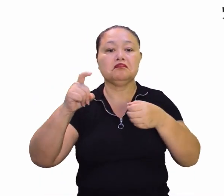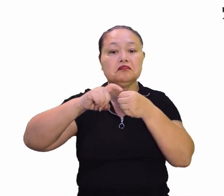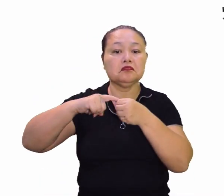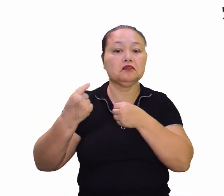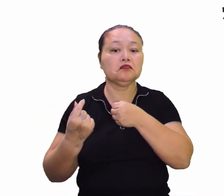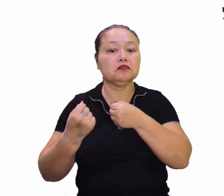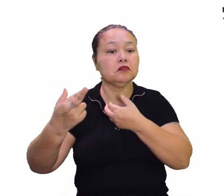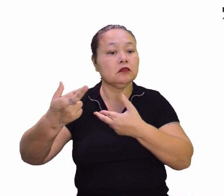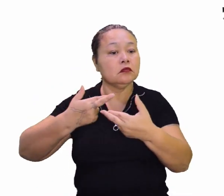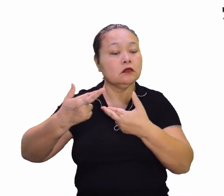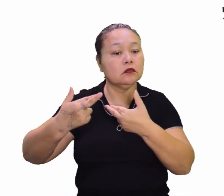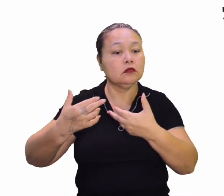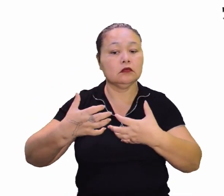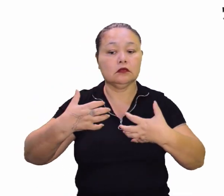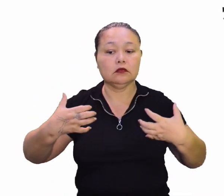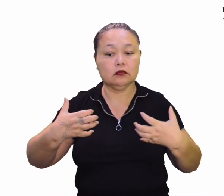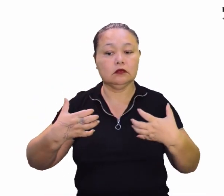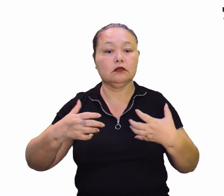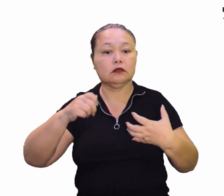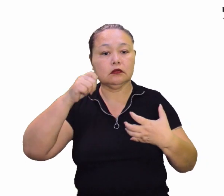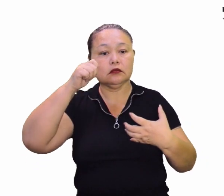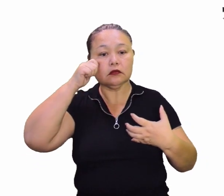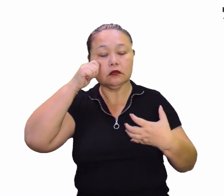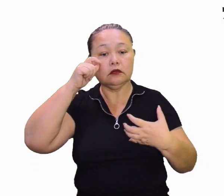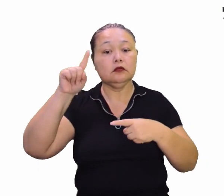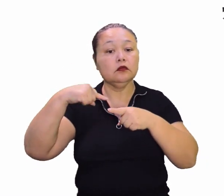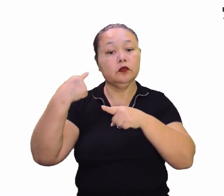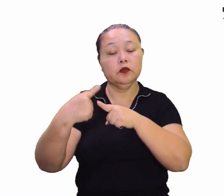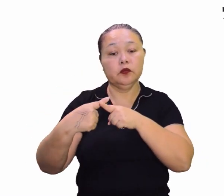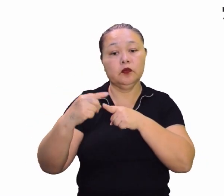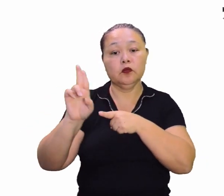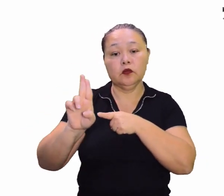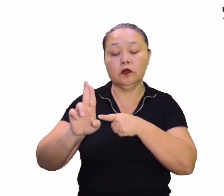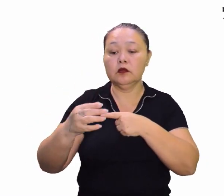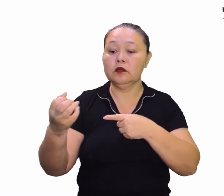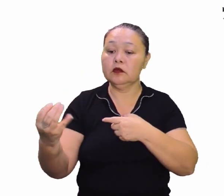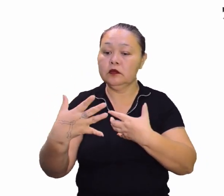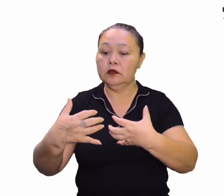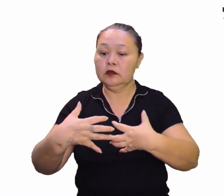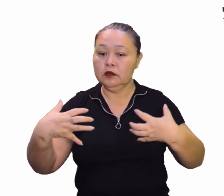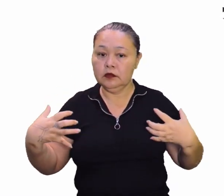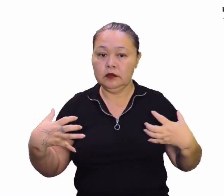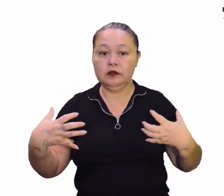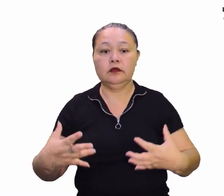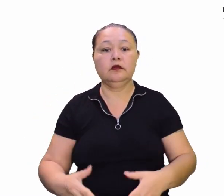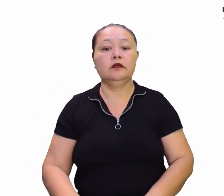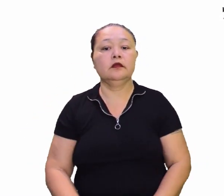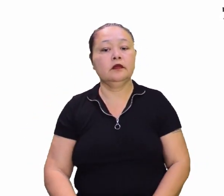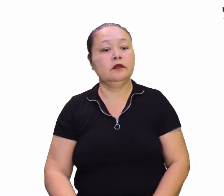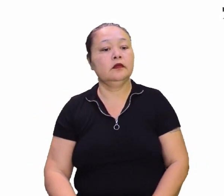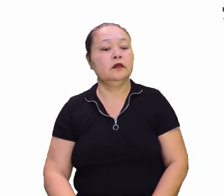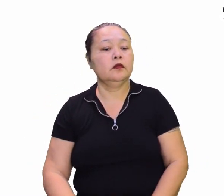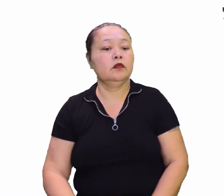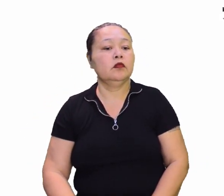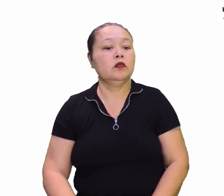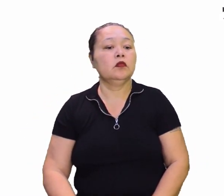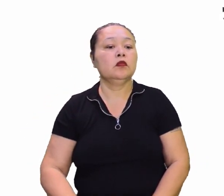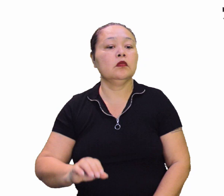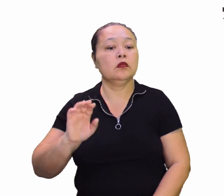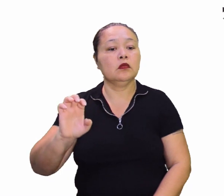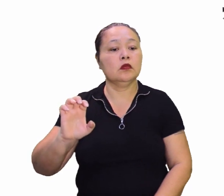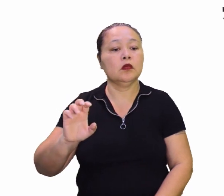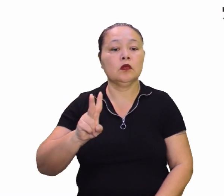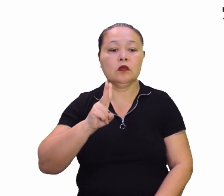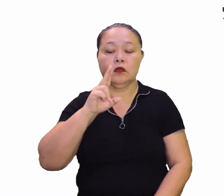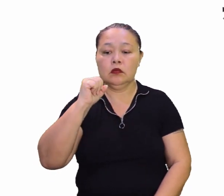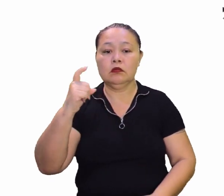dependência econômica em relação aos tigres asiáticos, por isso o nome Novos Tigres. Ou letra